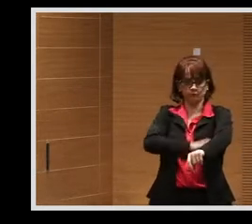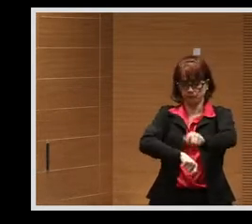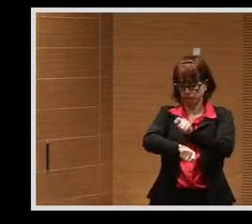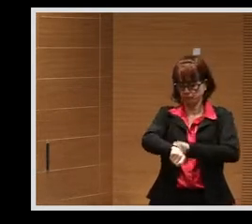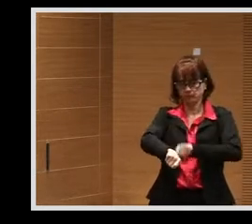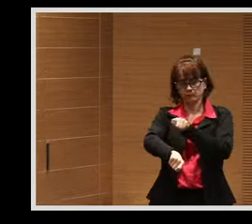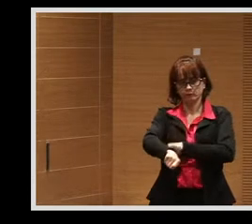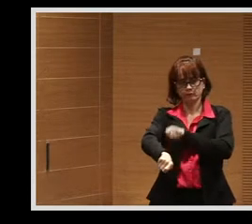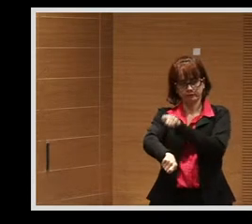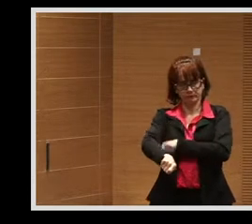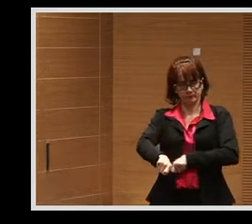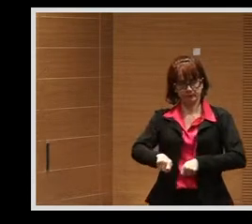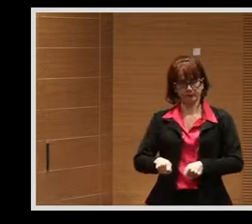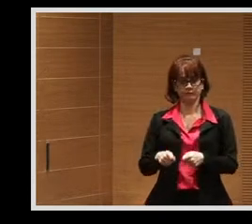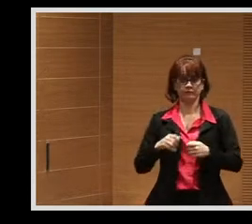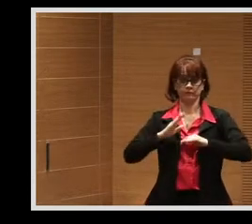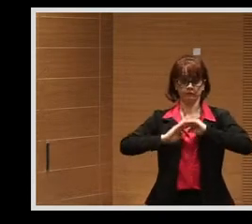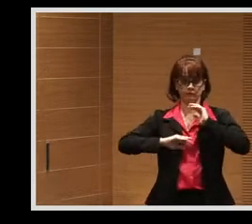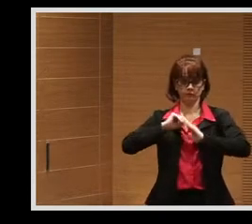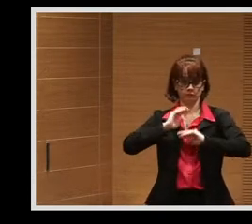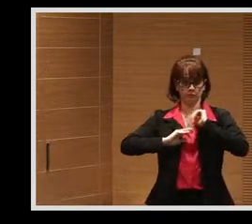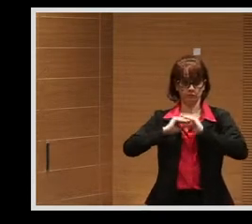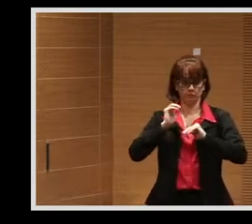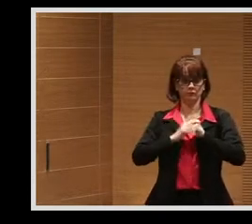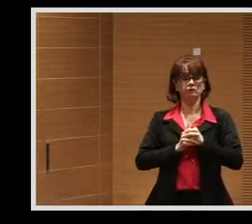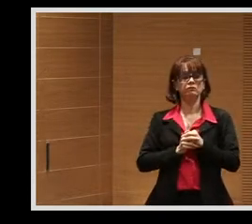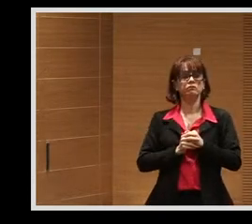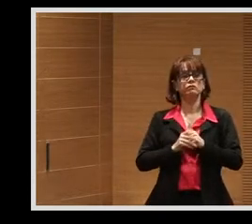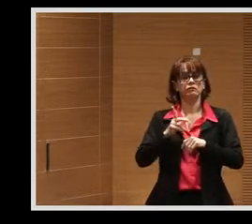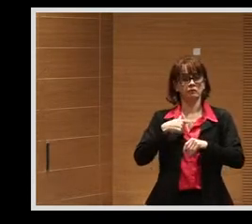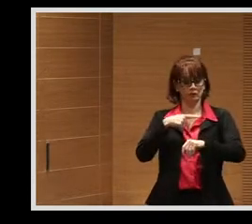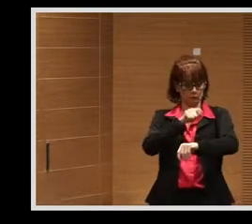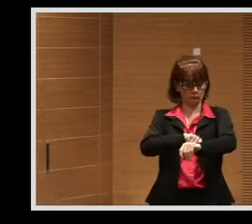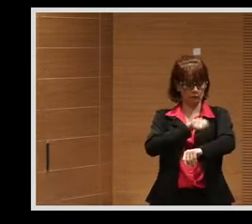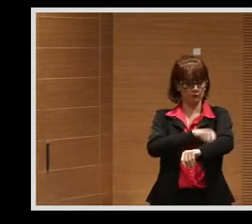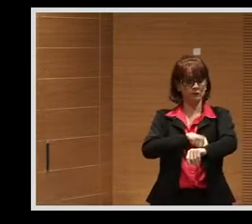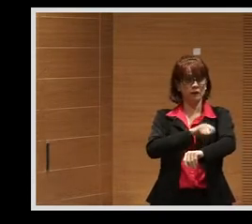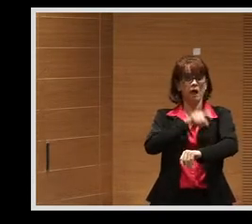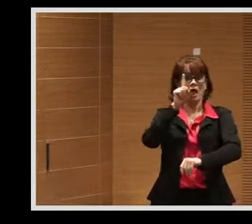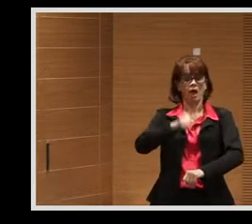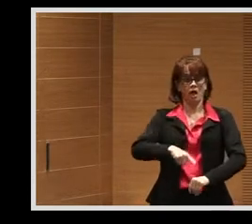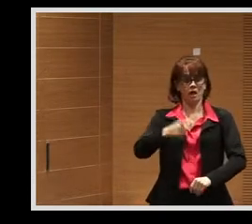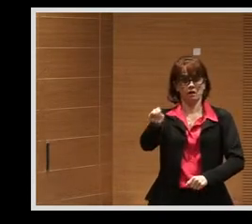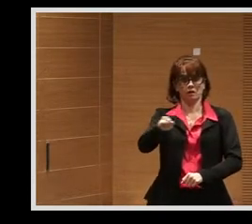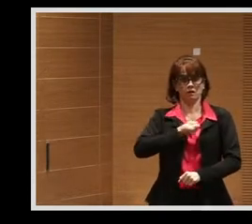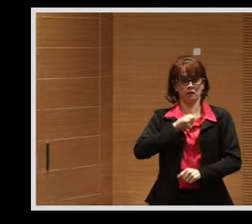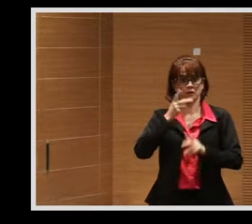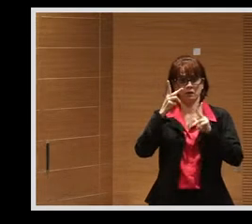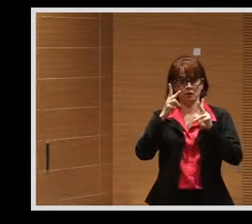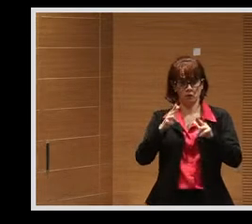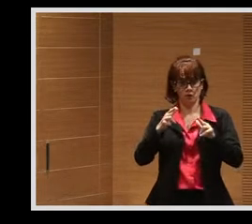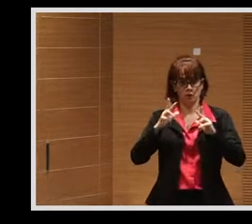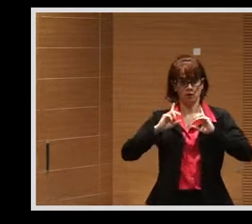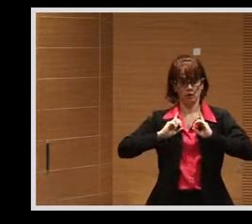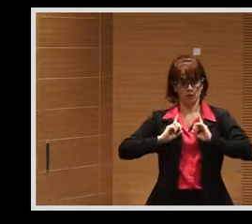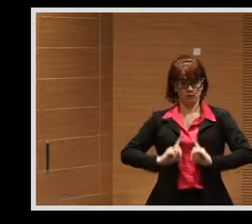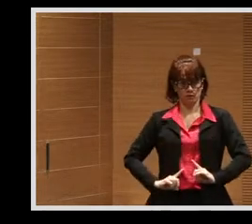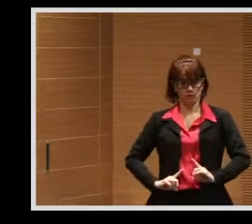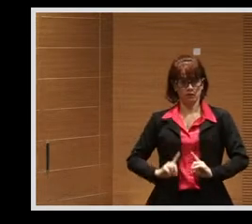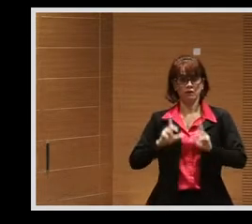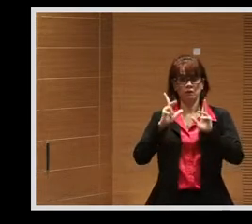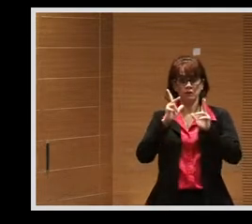estão colando a automutilação em ideação suicida, que é igual à depressão, que é igual